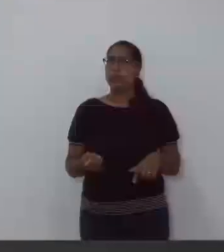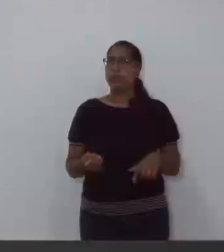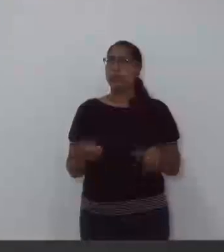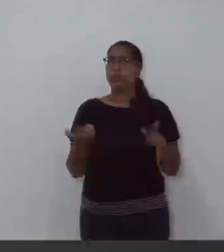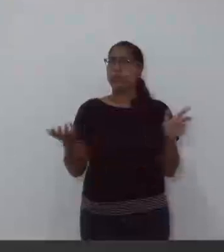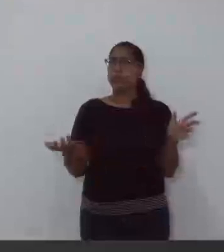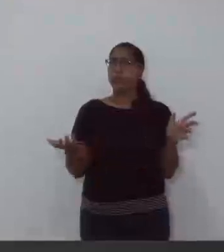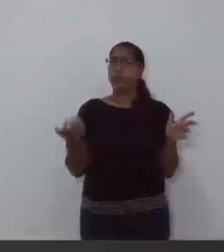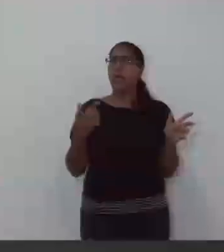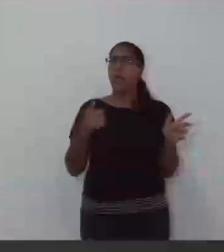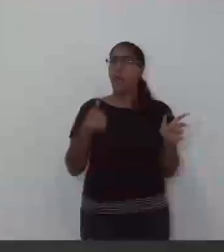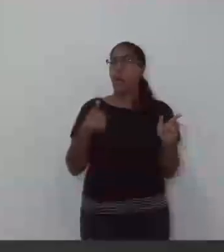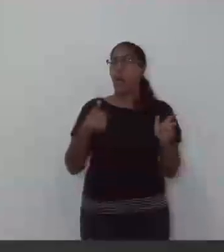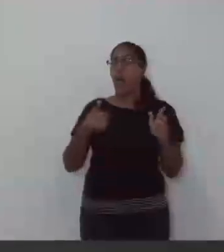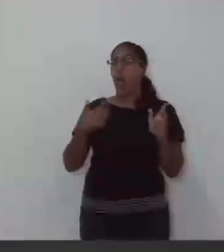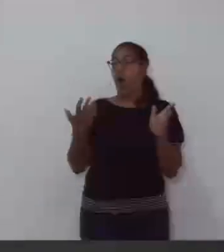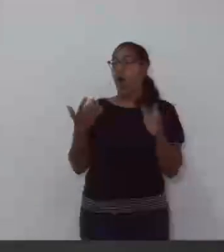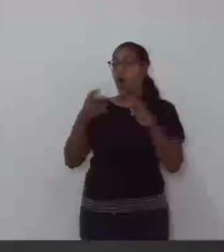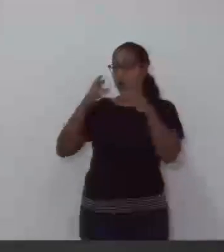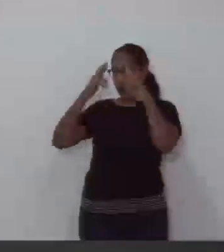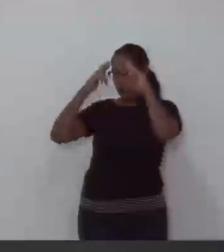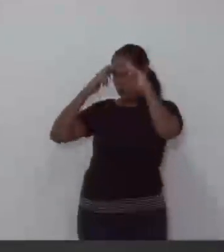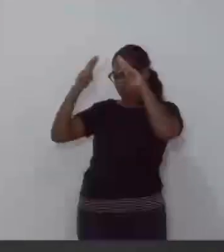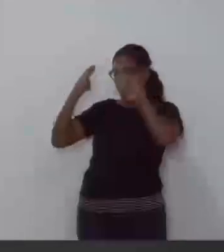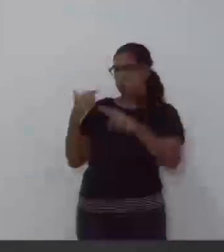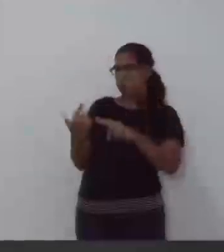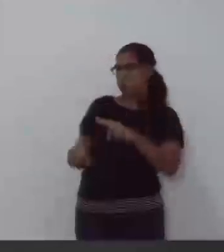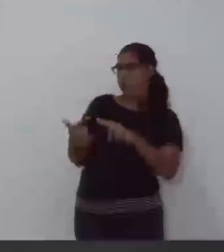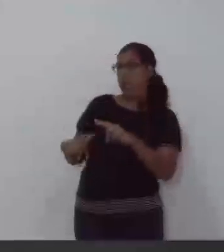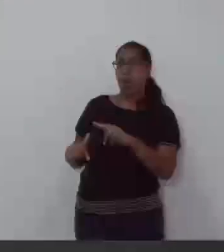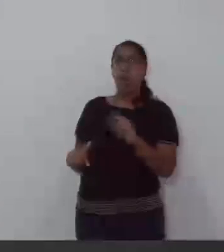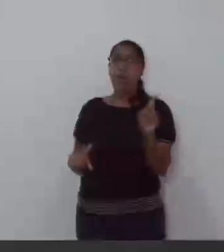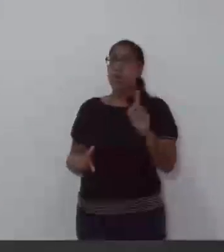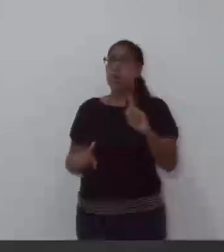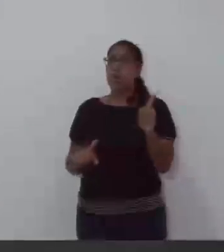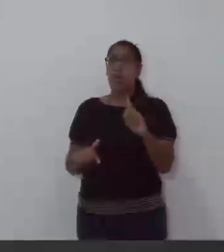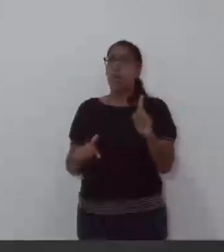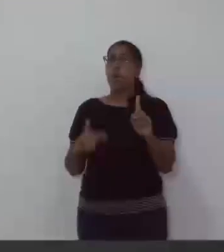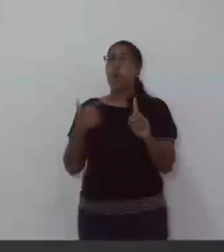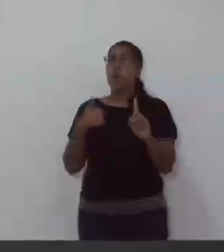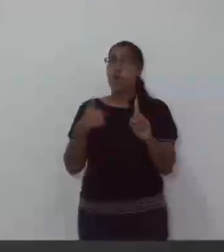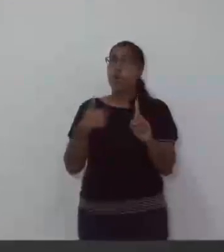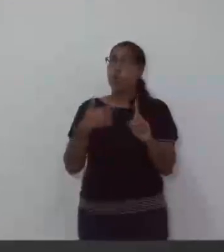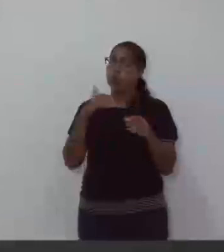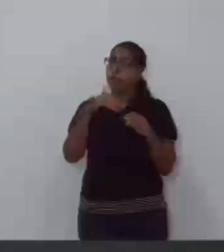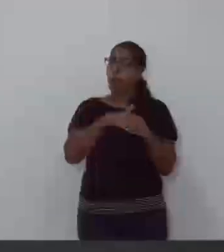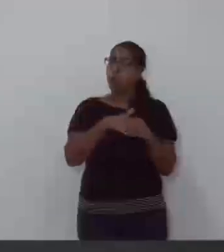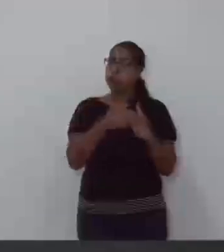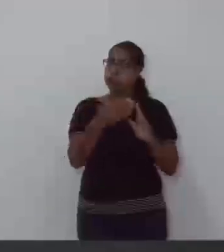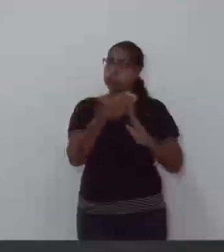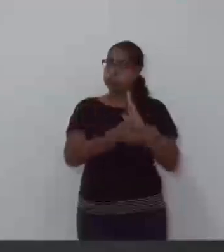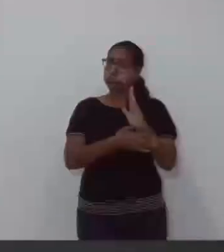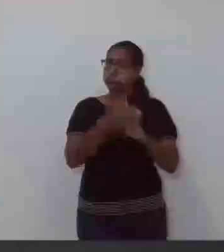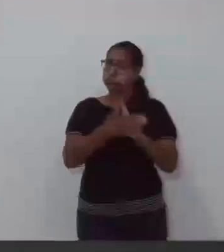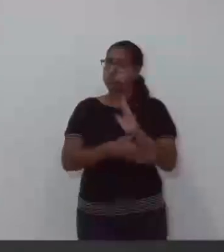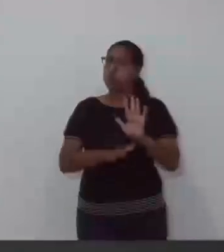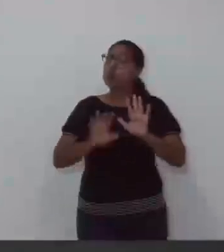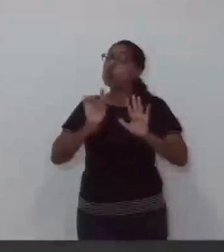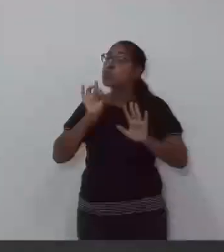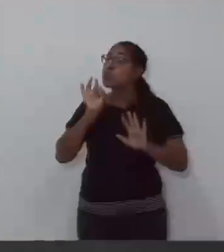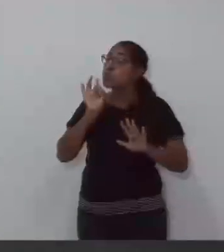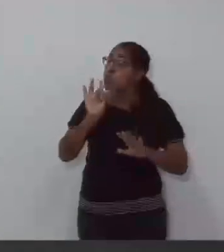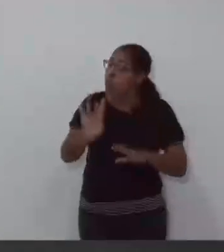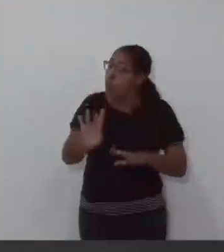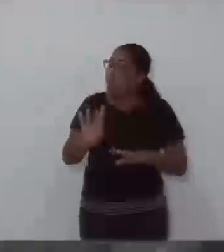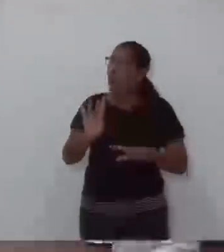Em nenhum momento desrespeitei o posicionamento de Vossa Excelência, muito pelo contrário, vou votar o requerimento. Apenas e